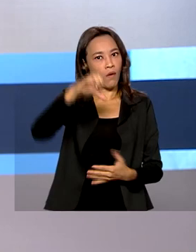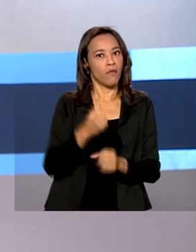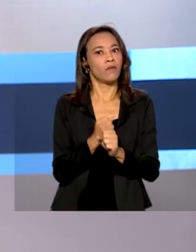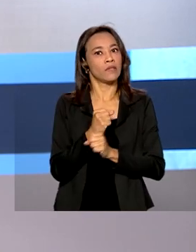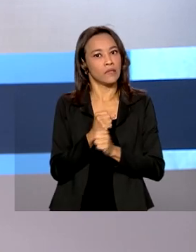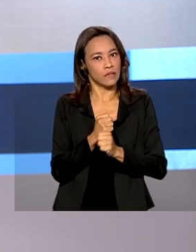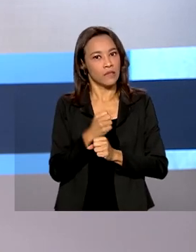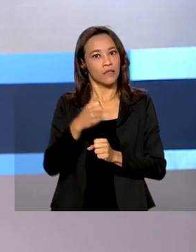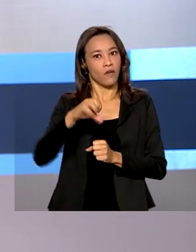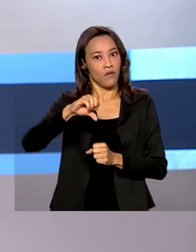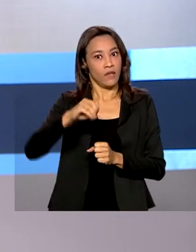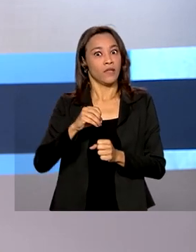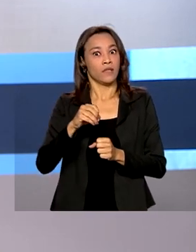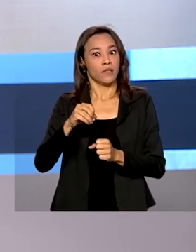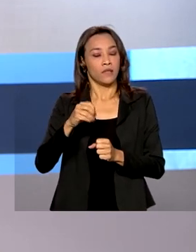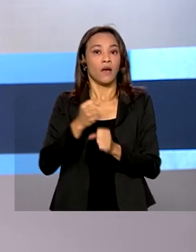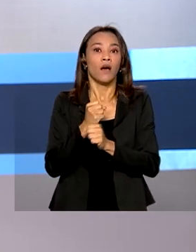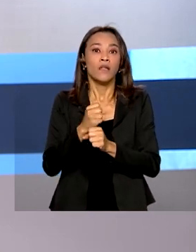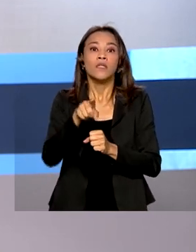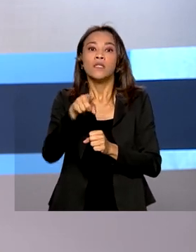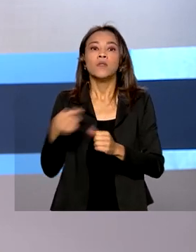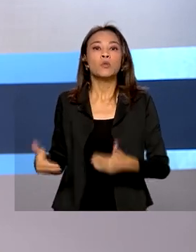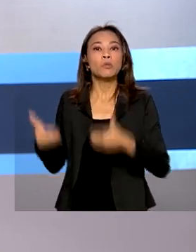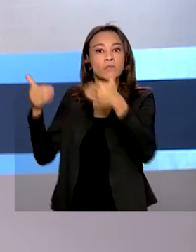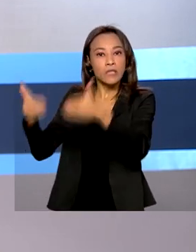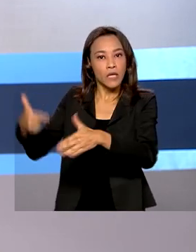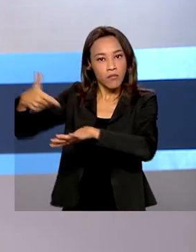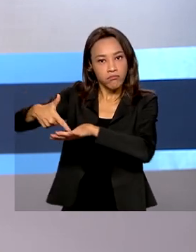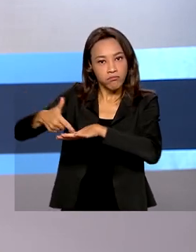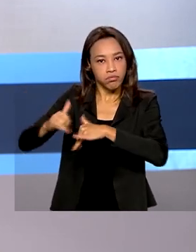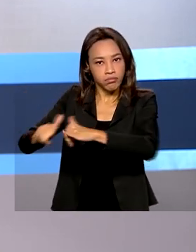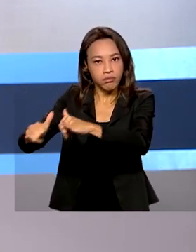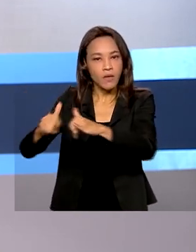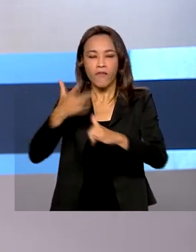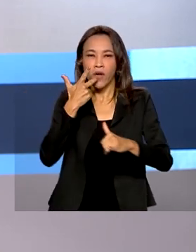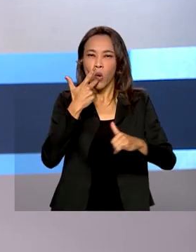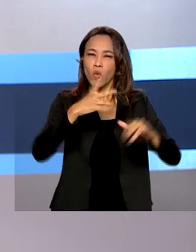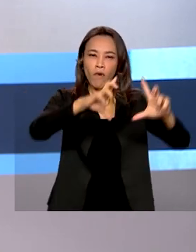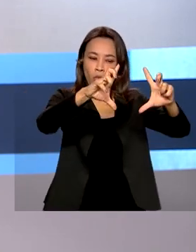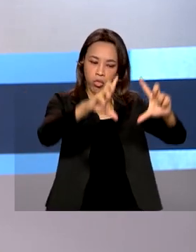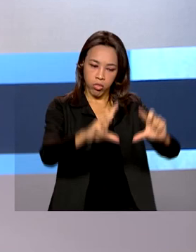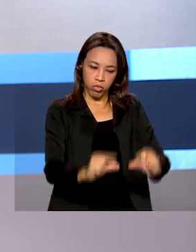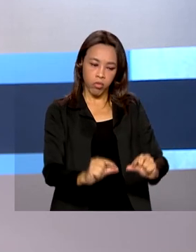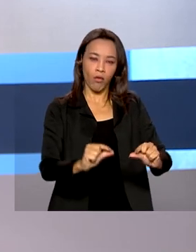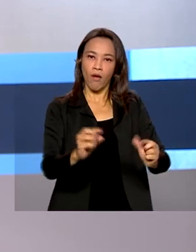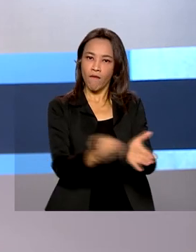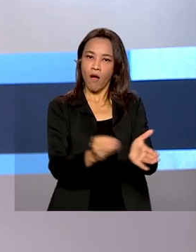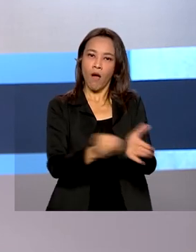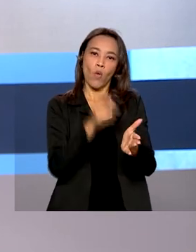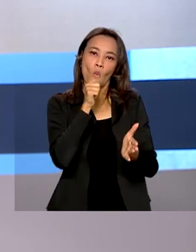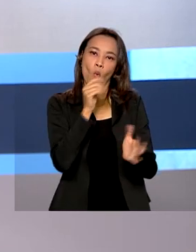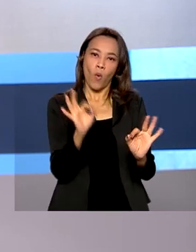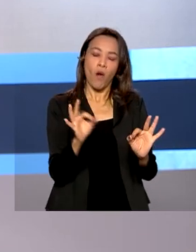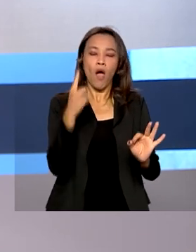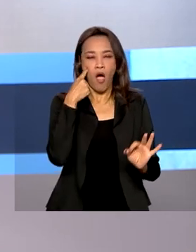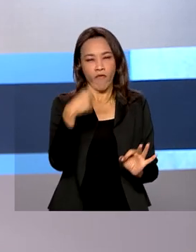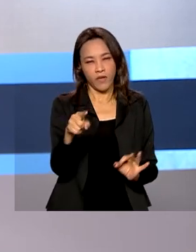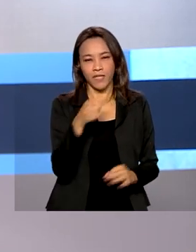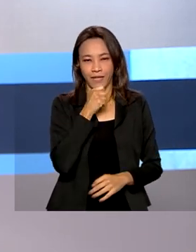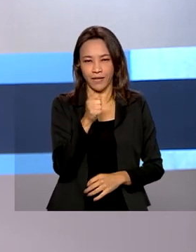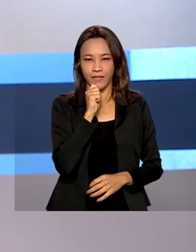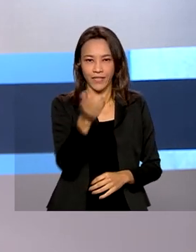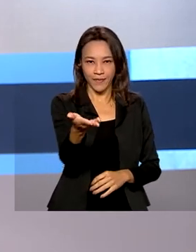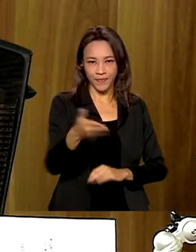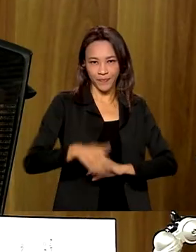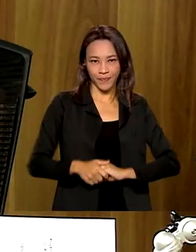secretário de energia elétrica do ministério de Minas e energia não há risco de desabastecimento Veja a entrevista no programa A